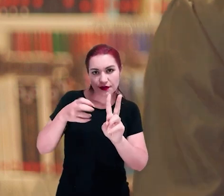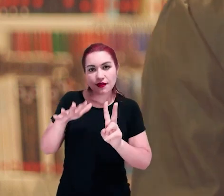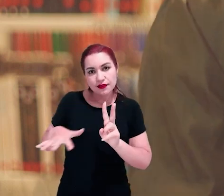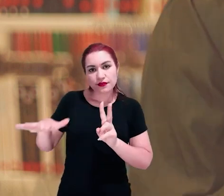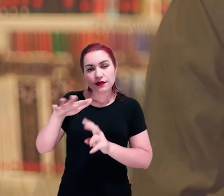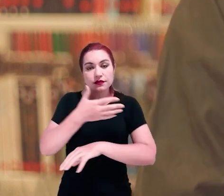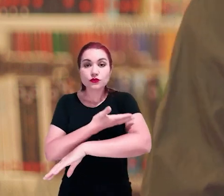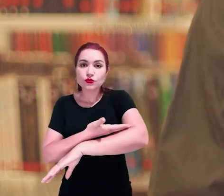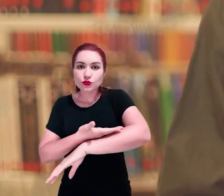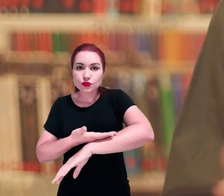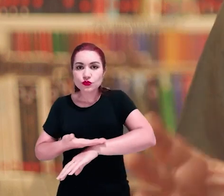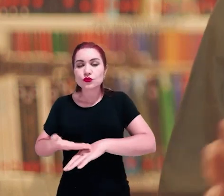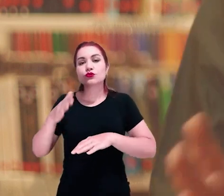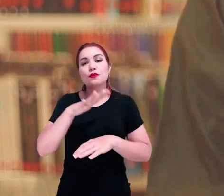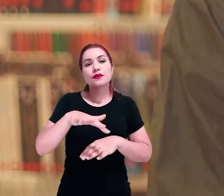familiar